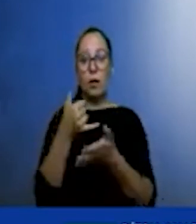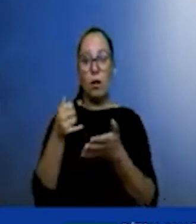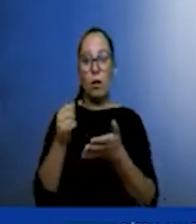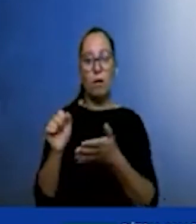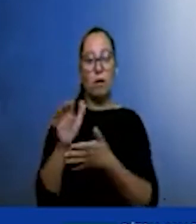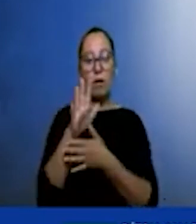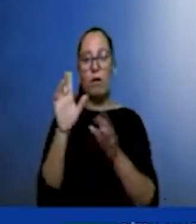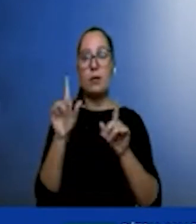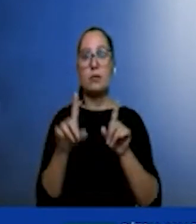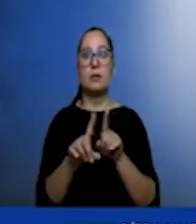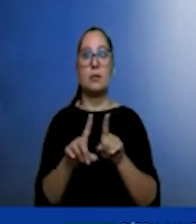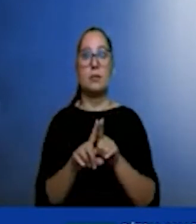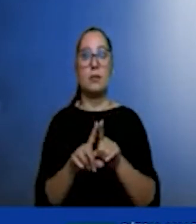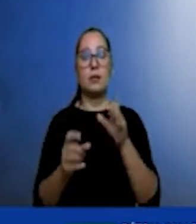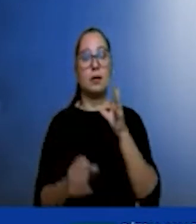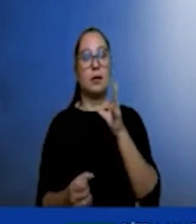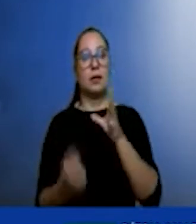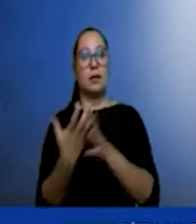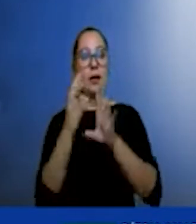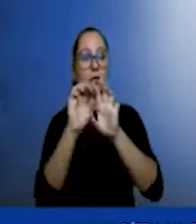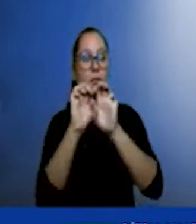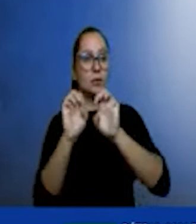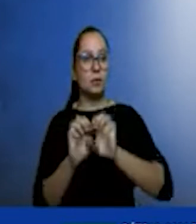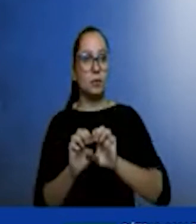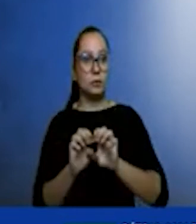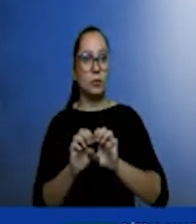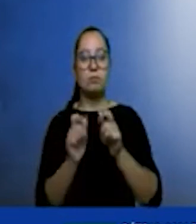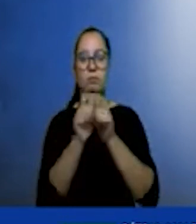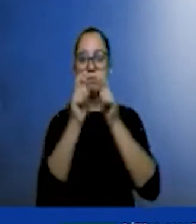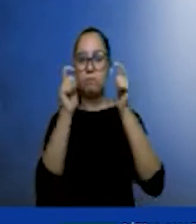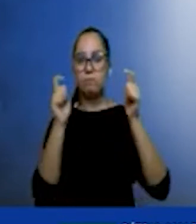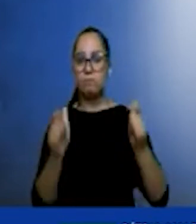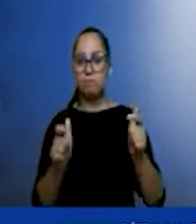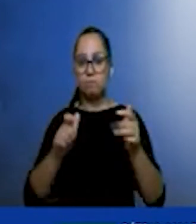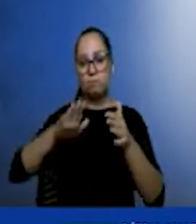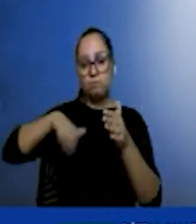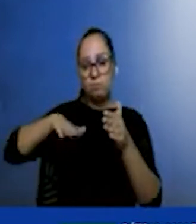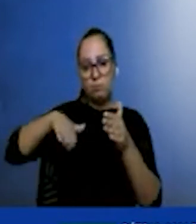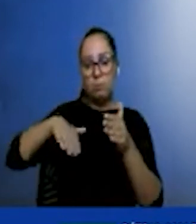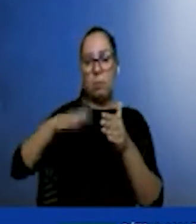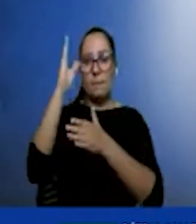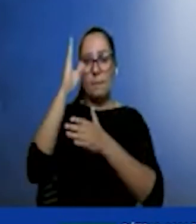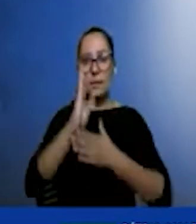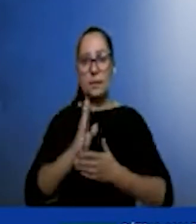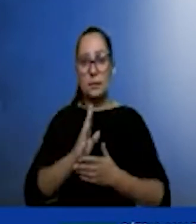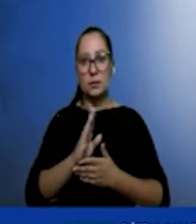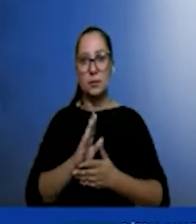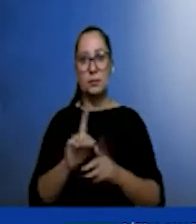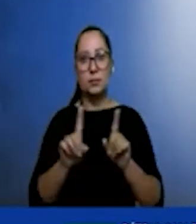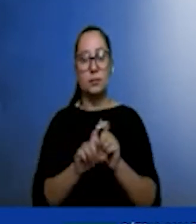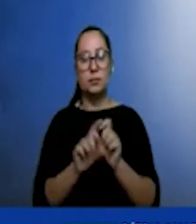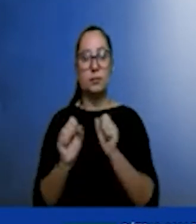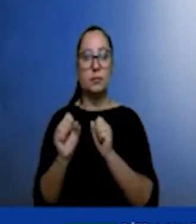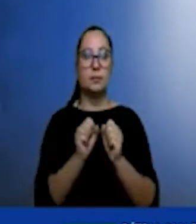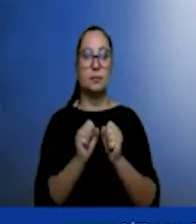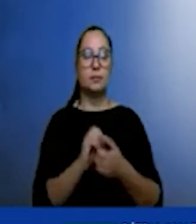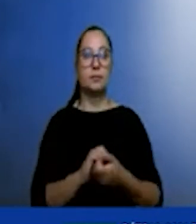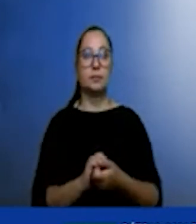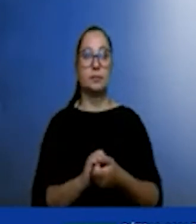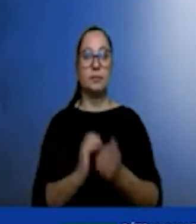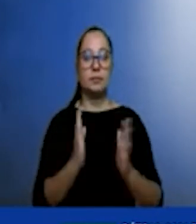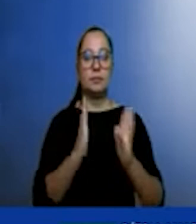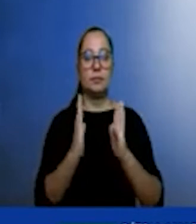que foi criada uma infraestrutura enorme na costa brasileira, que poderá, no médio e longo prazo,